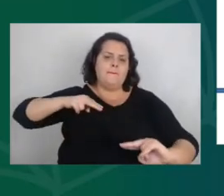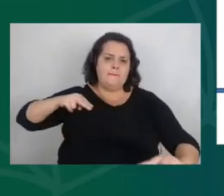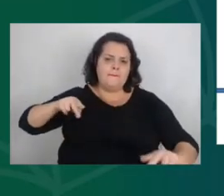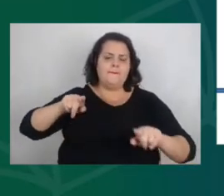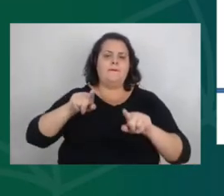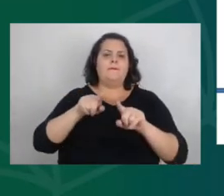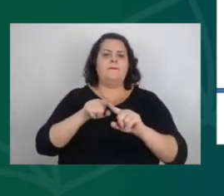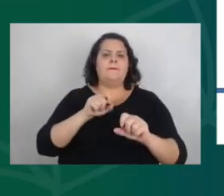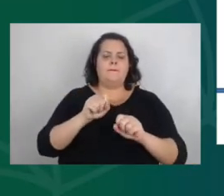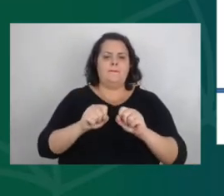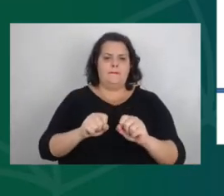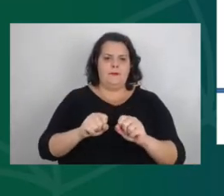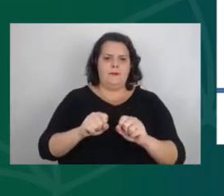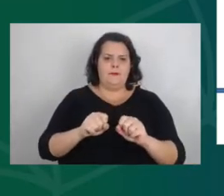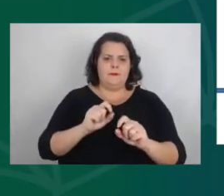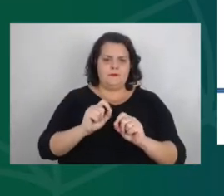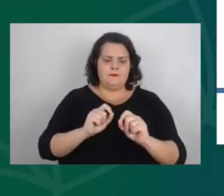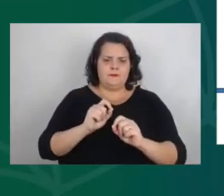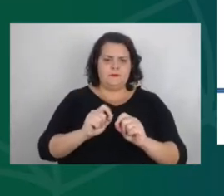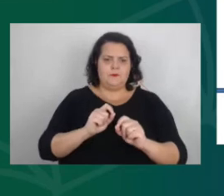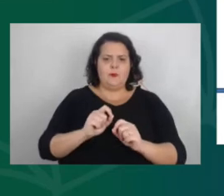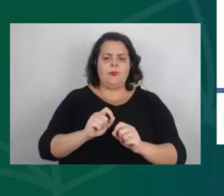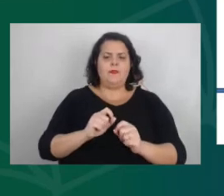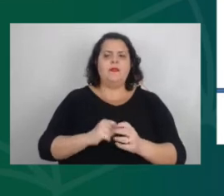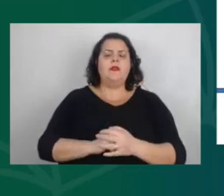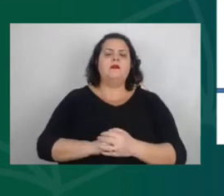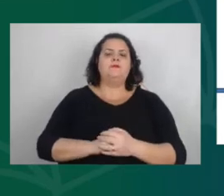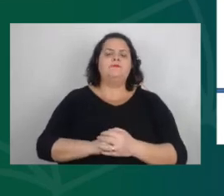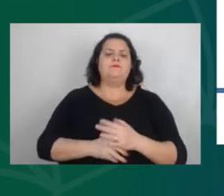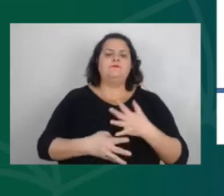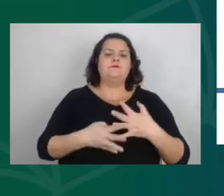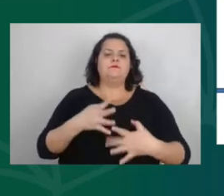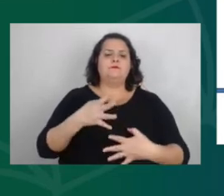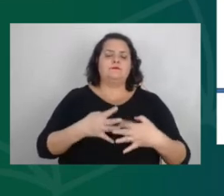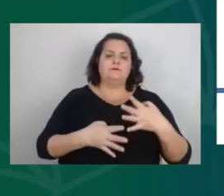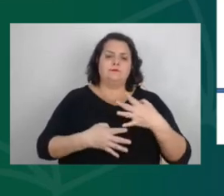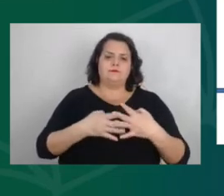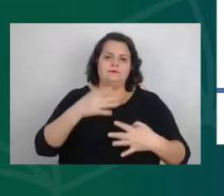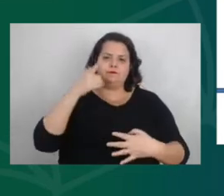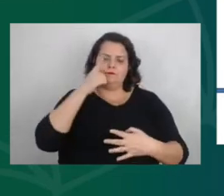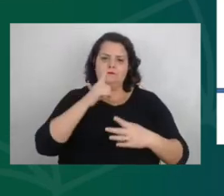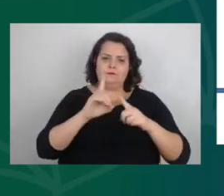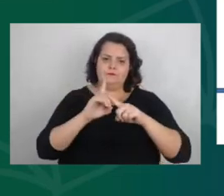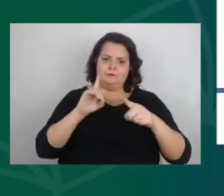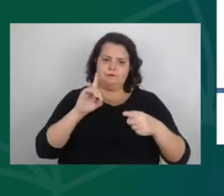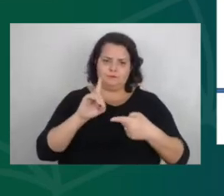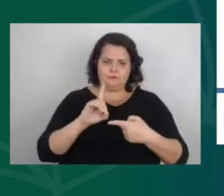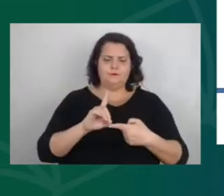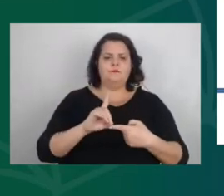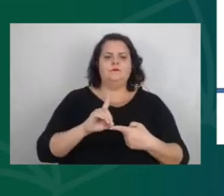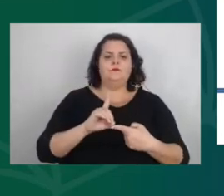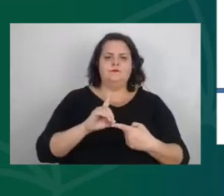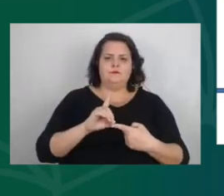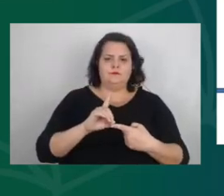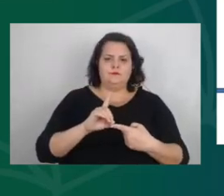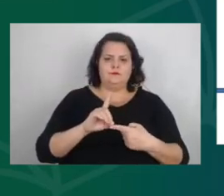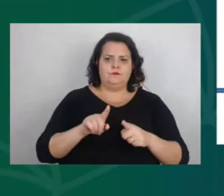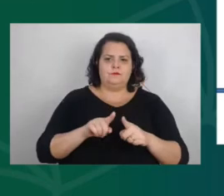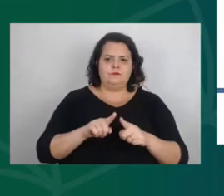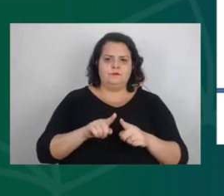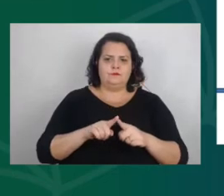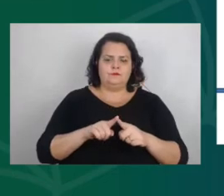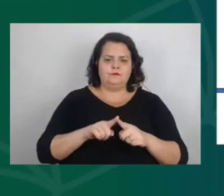danos em células germinativas, causando infertilidade ou esses danos podem assistir